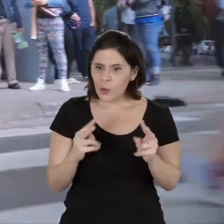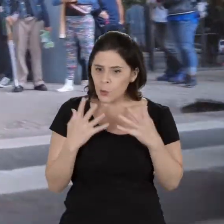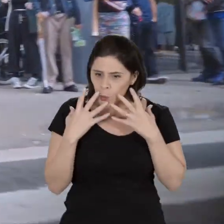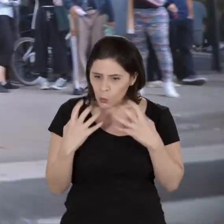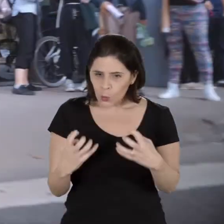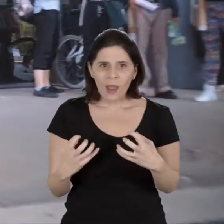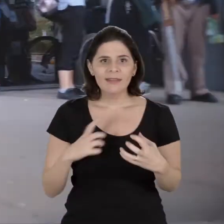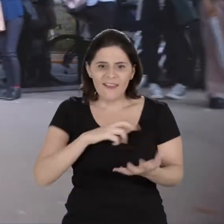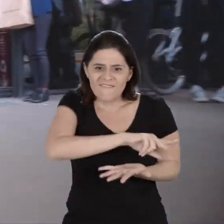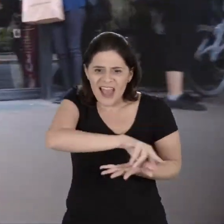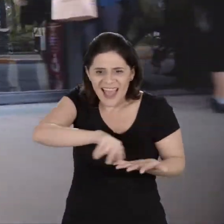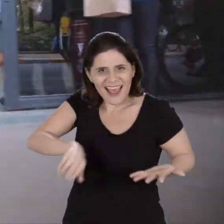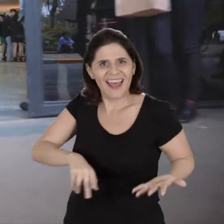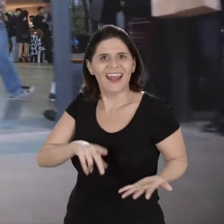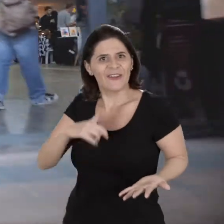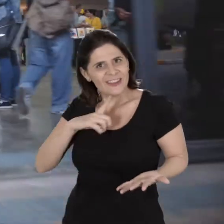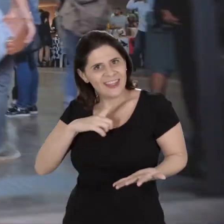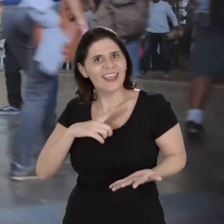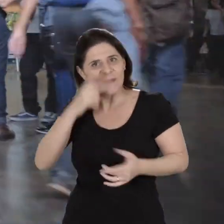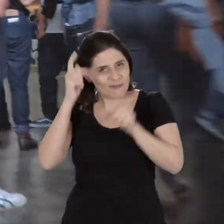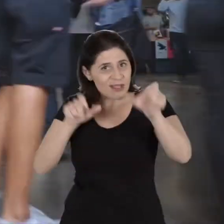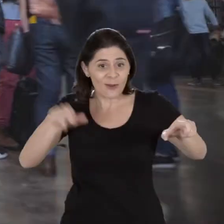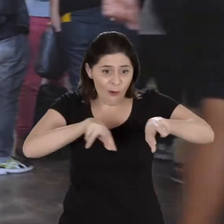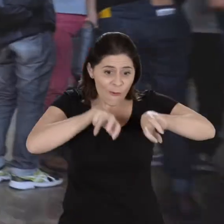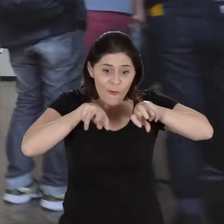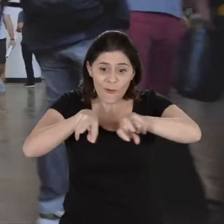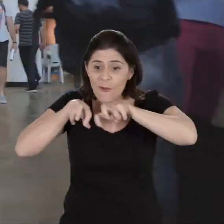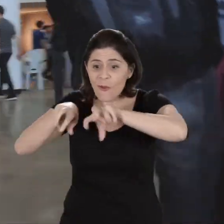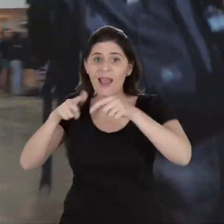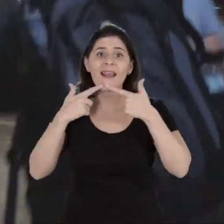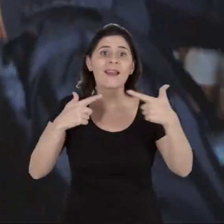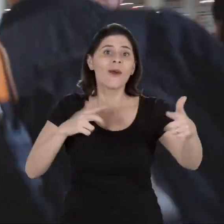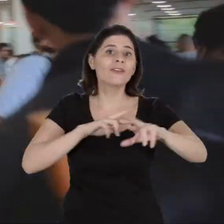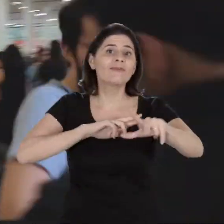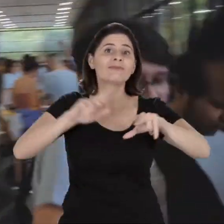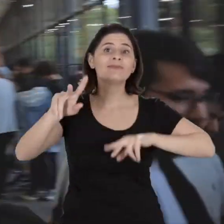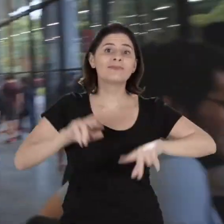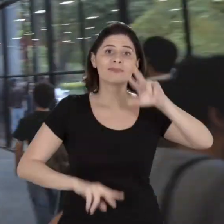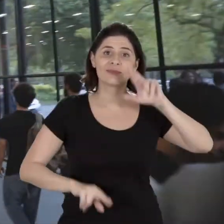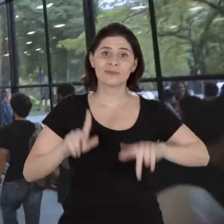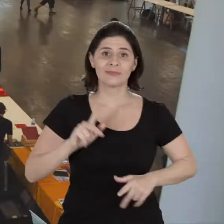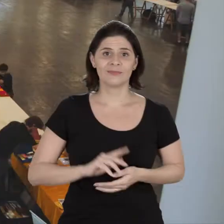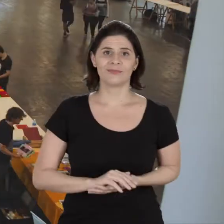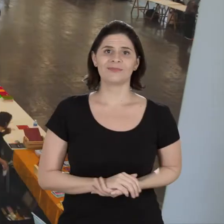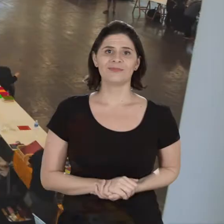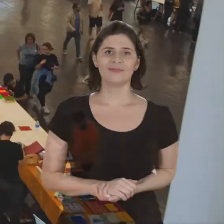essa variedade, né? O quanto as pessoas estão explorando essas linguagens todas, né?